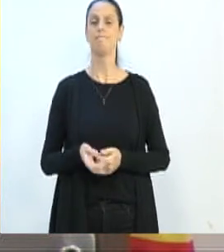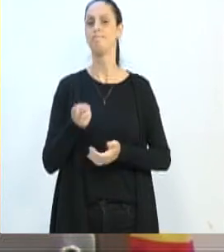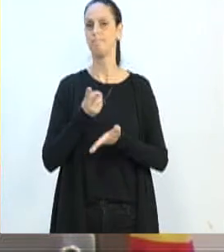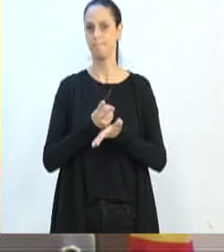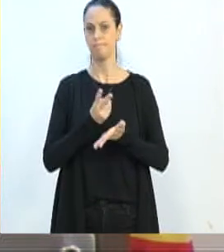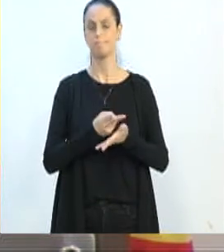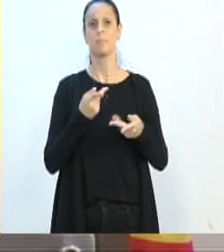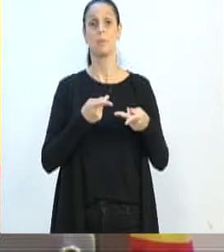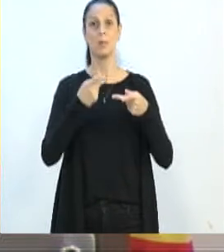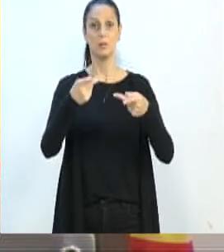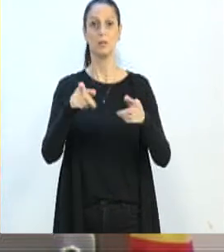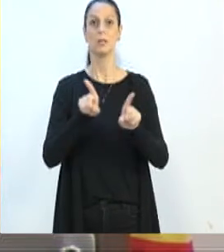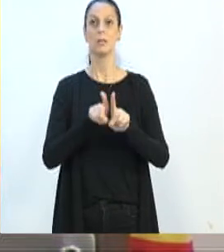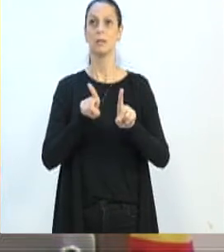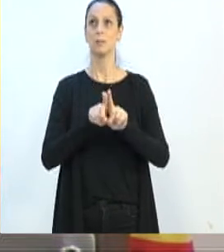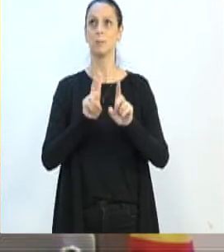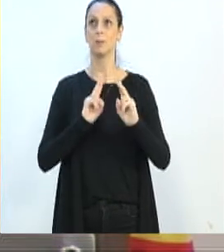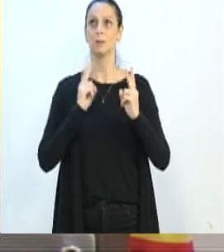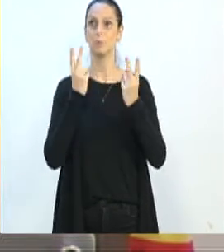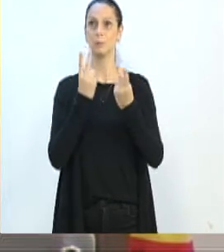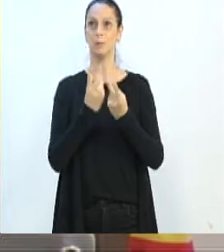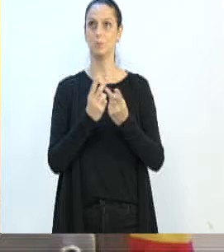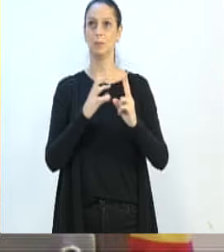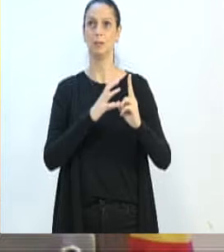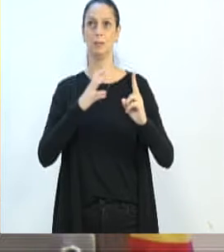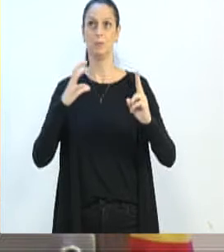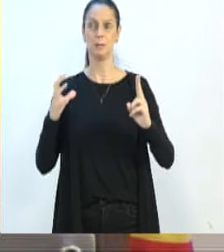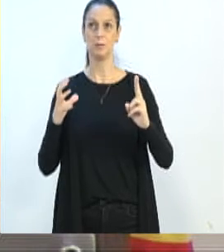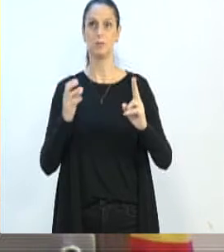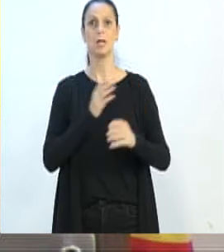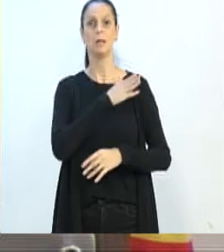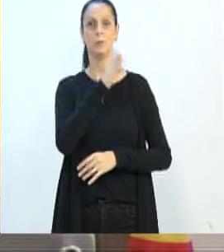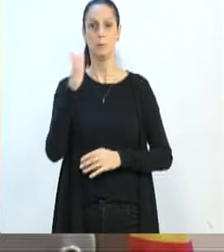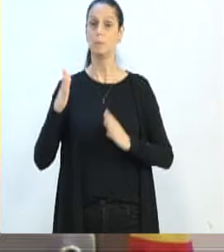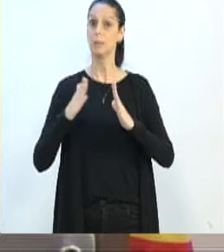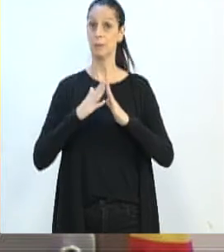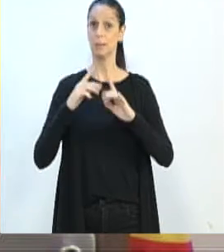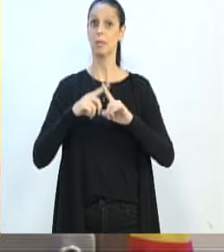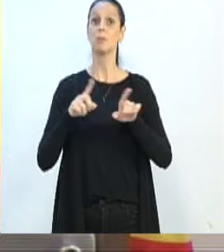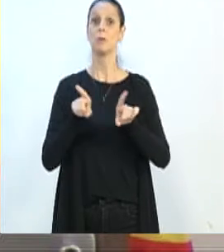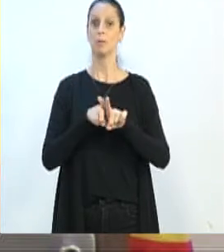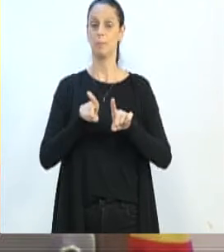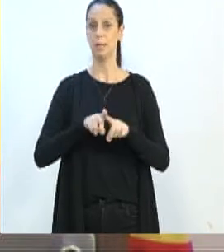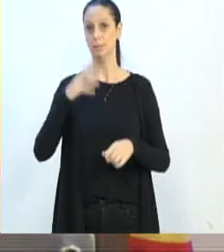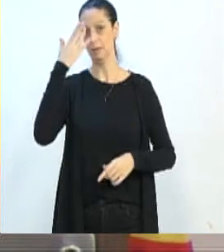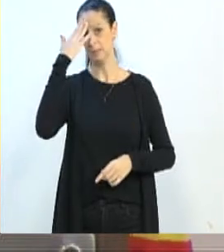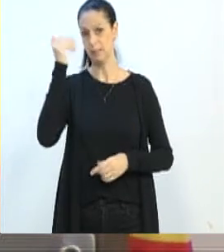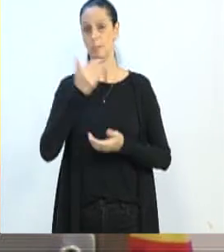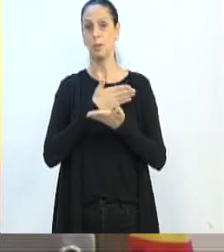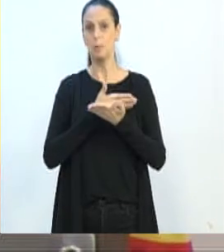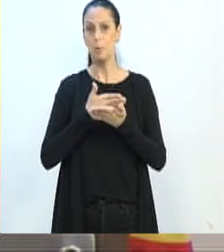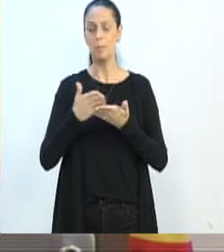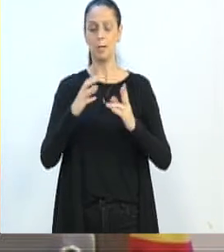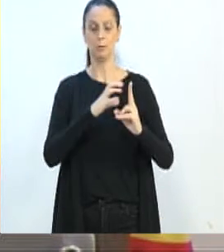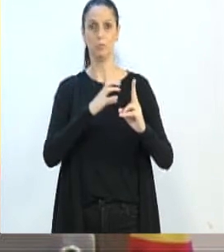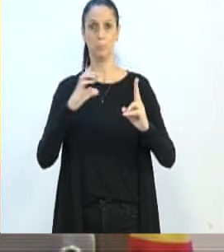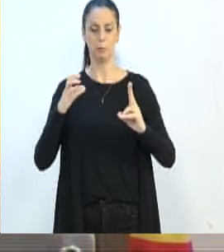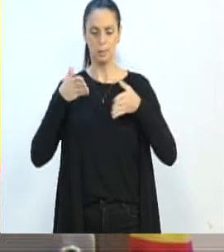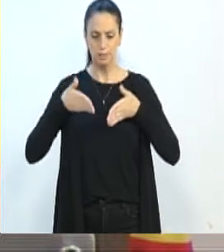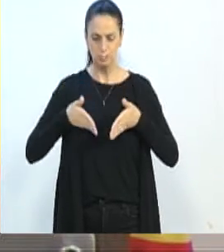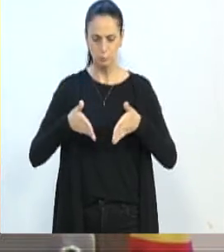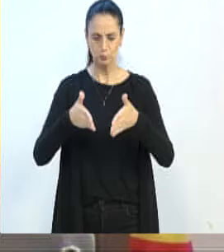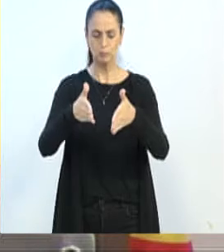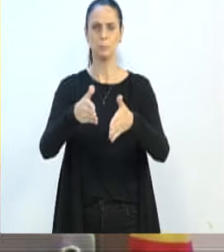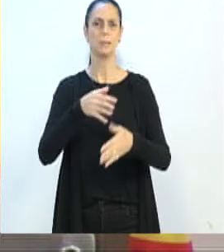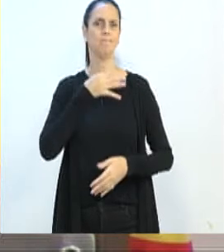a nossa região e visita o bairro velha grande frequenta algumas igrejas lá também sabe que o início da velha grande é aquele trecho horrível aquele